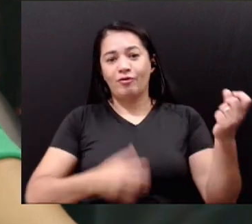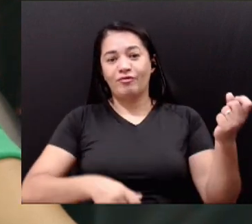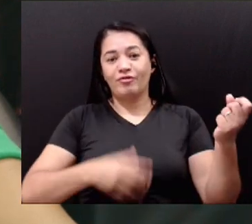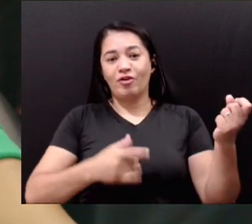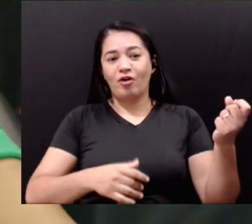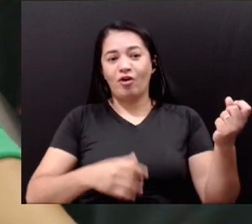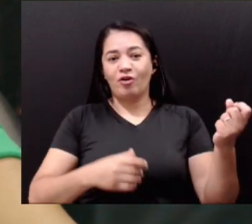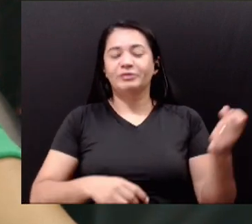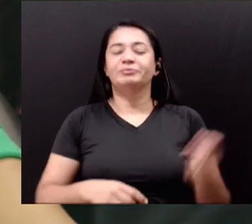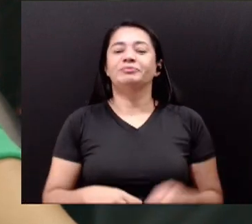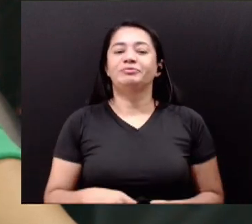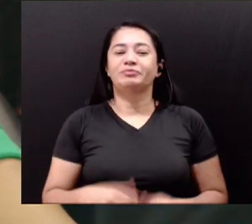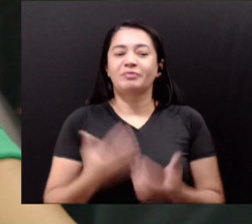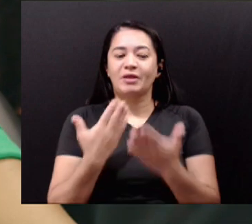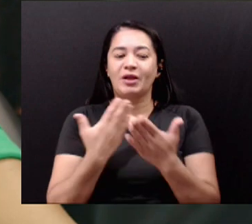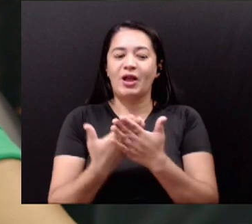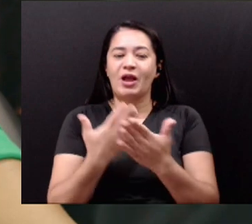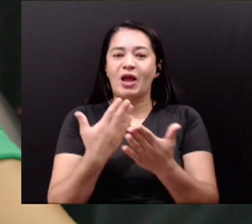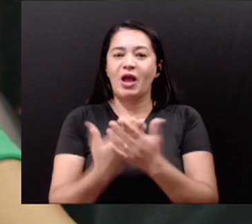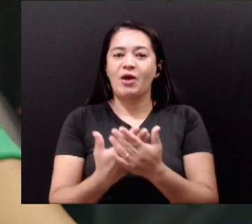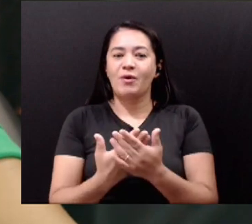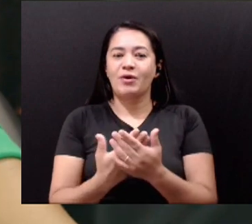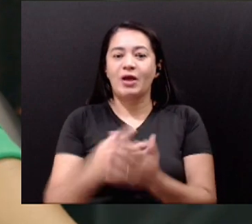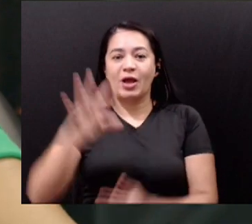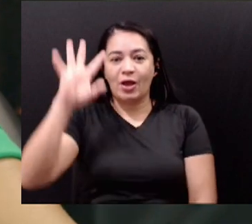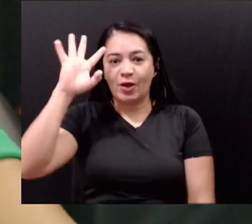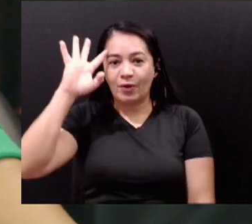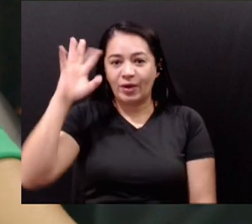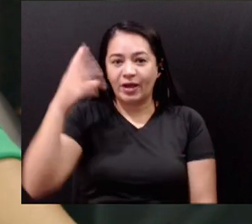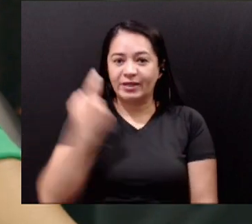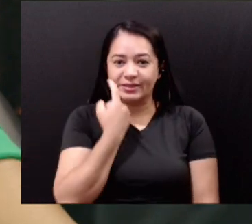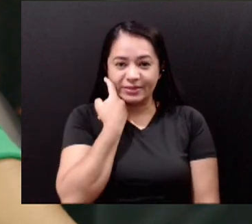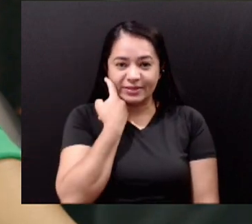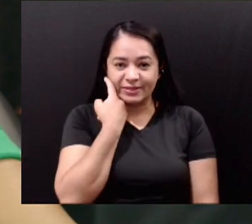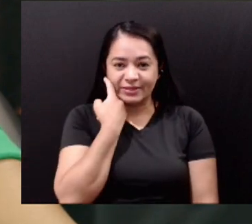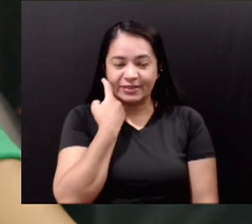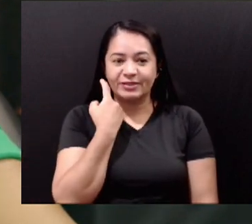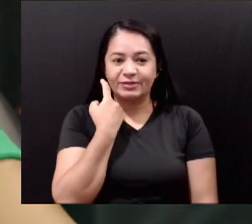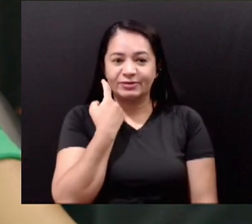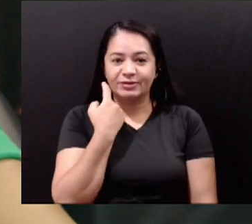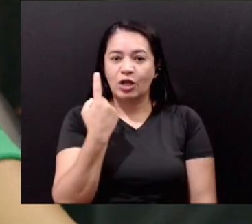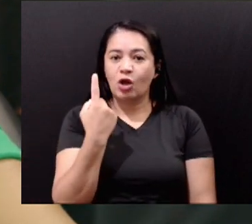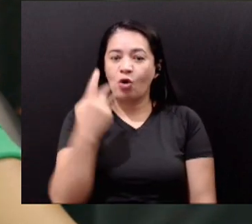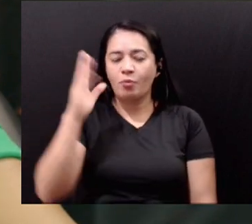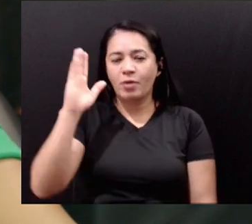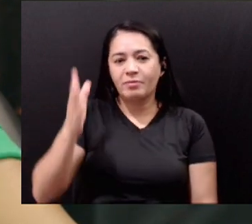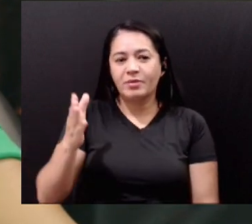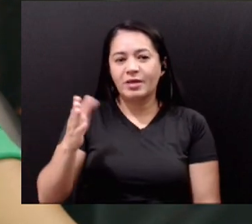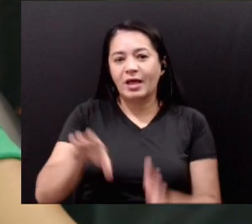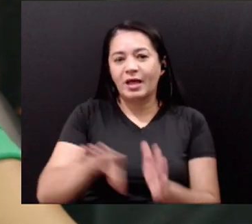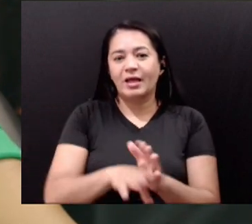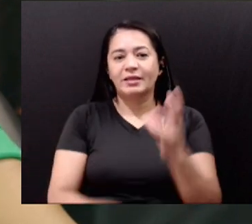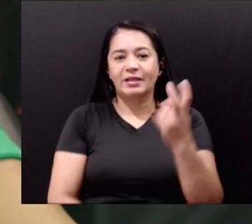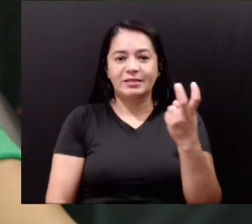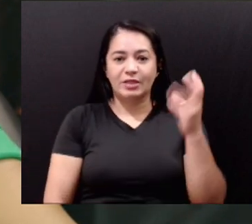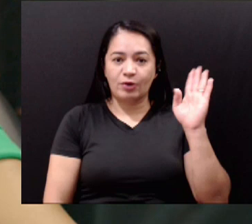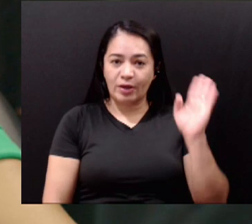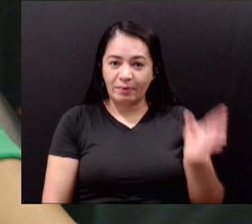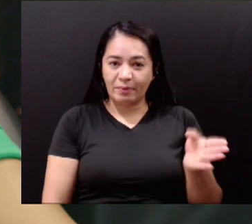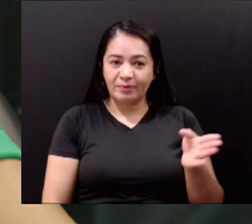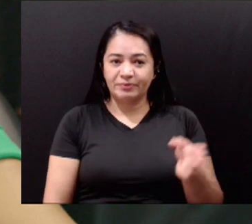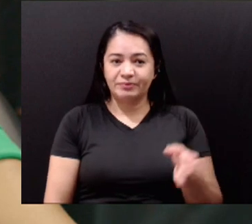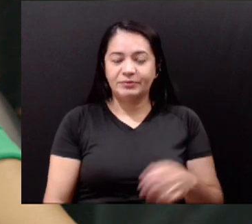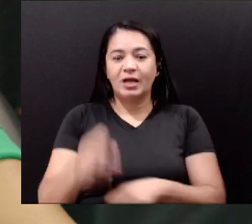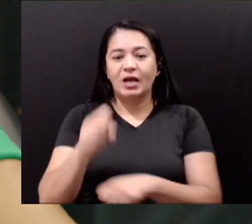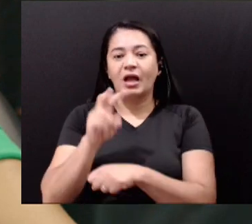aulas são oferecidas às quartas e sextas-feiras, entre 1h30 da tarde e 5h30, tá? E as vagas são limitadas e